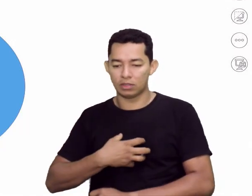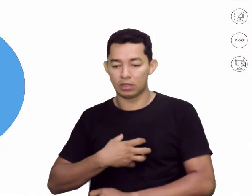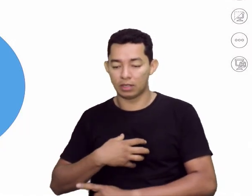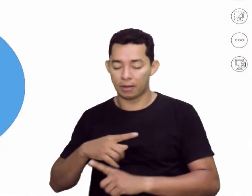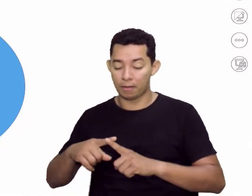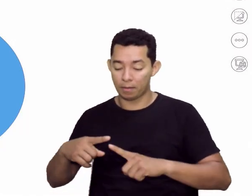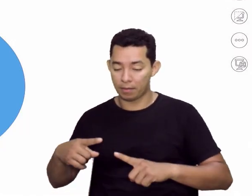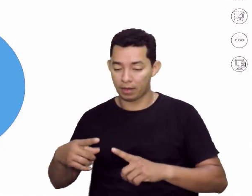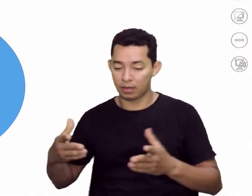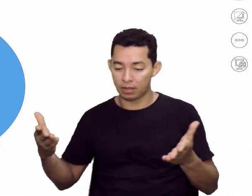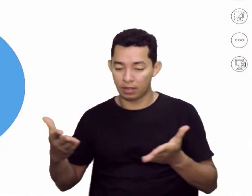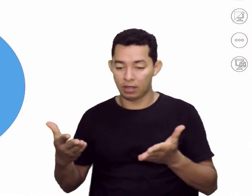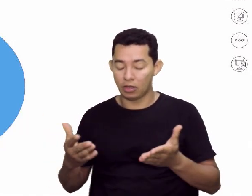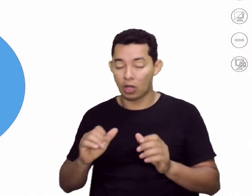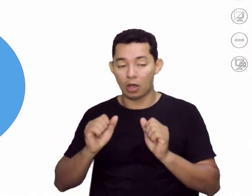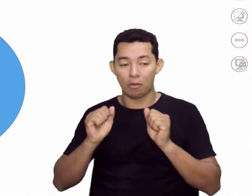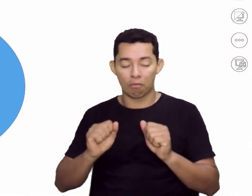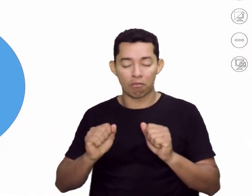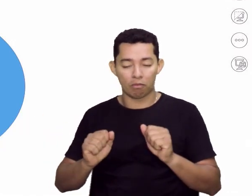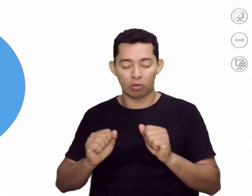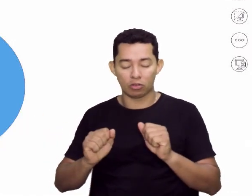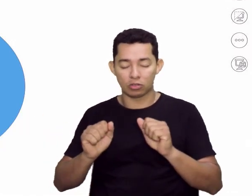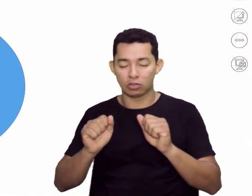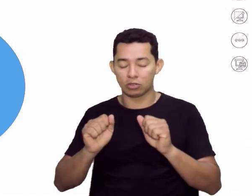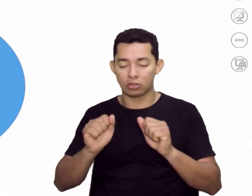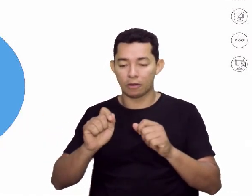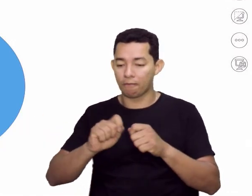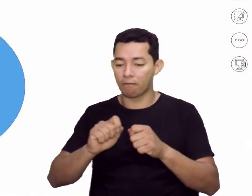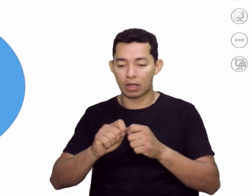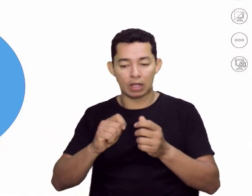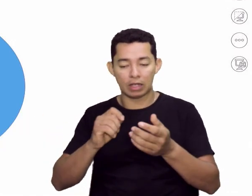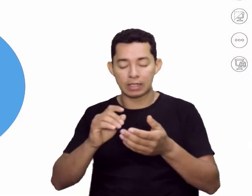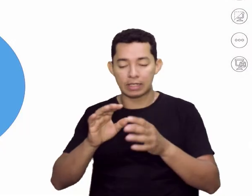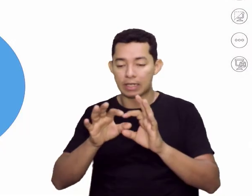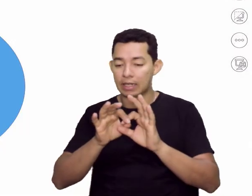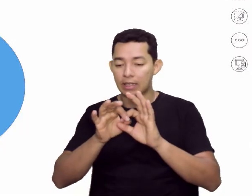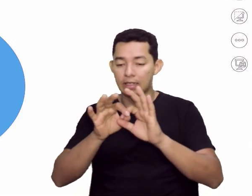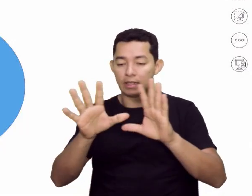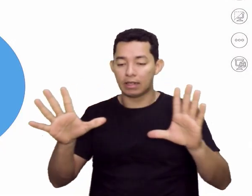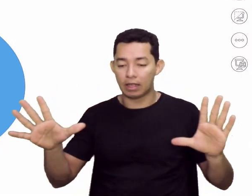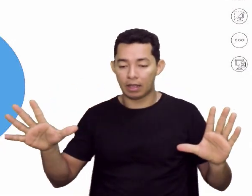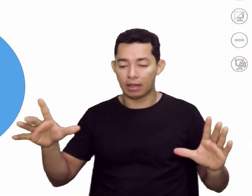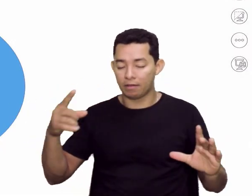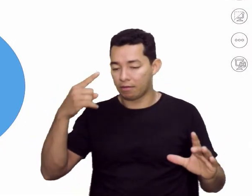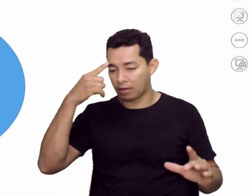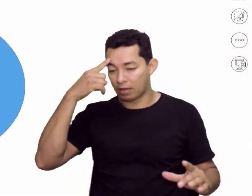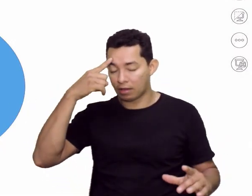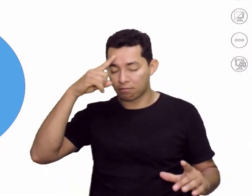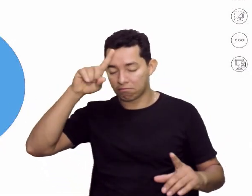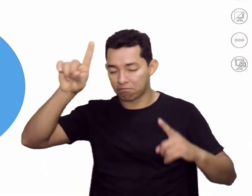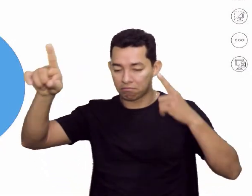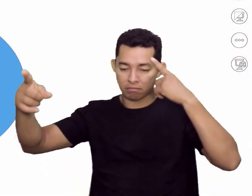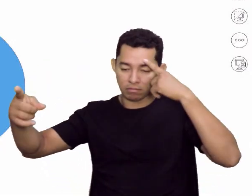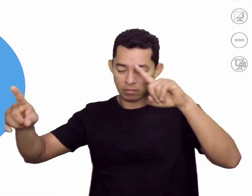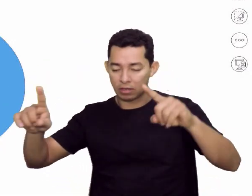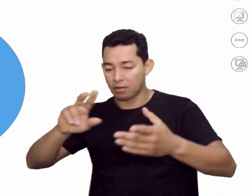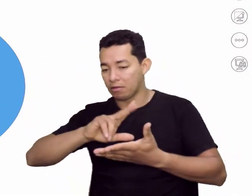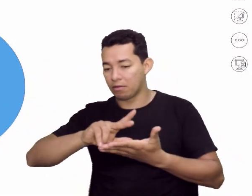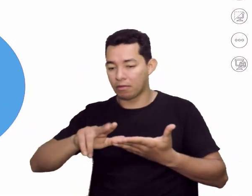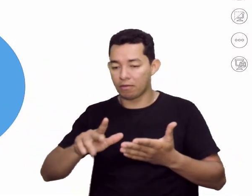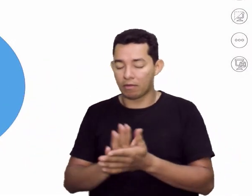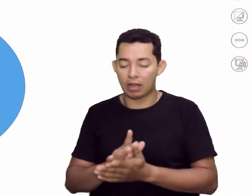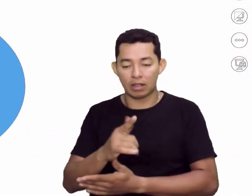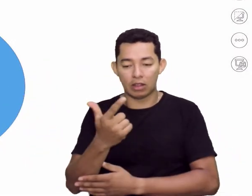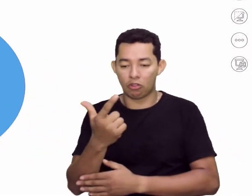nova vertente aí, do modernismo. Começou aí a questionar os padrões. Não, isso aqui